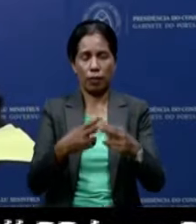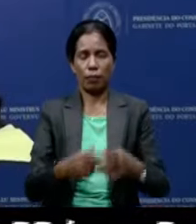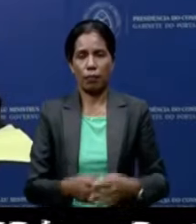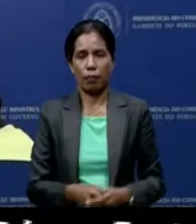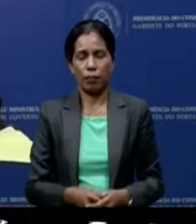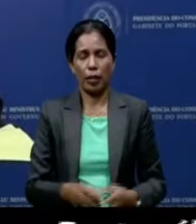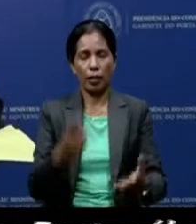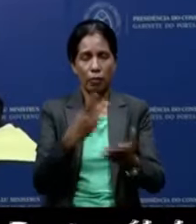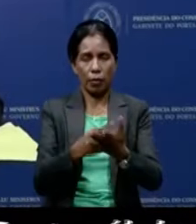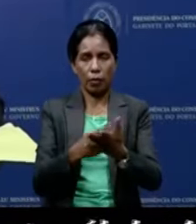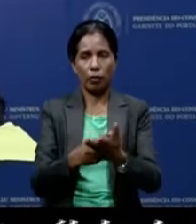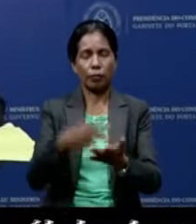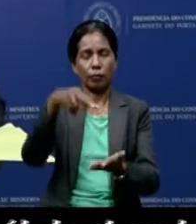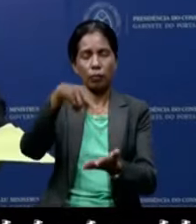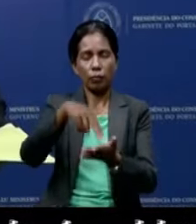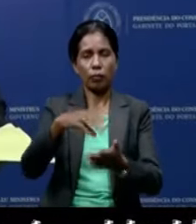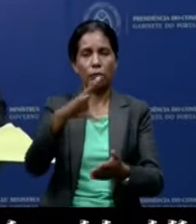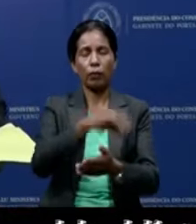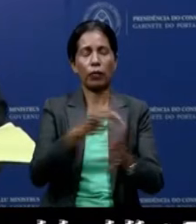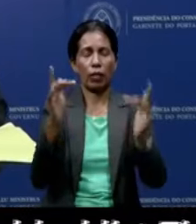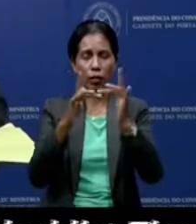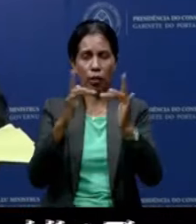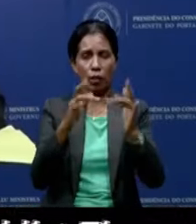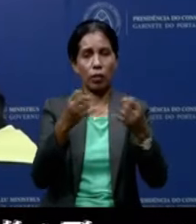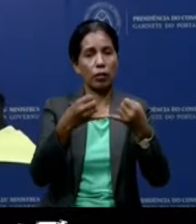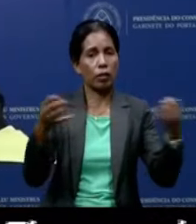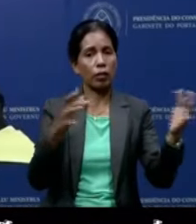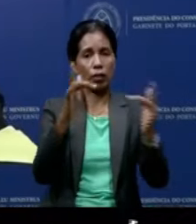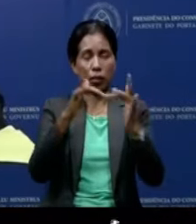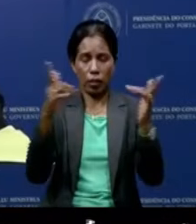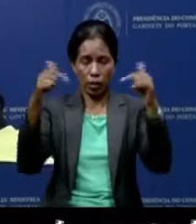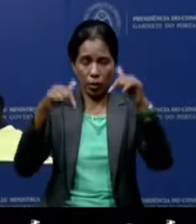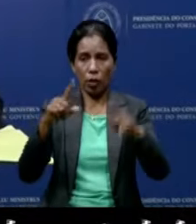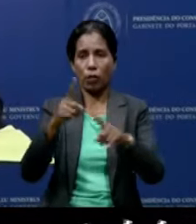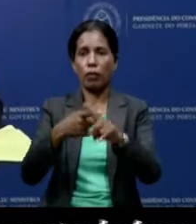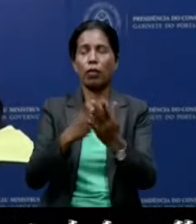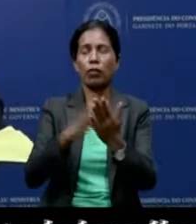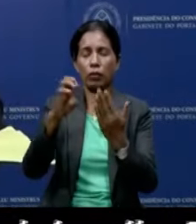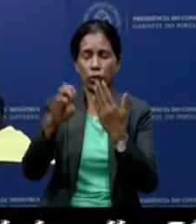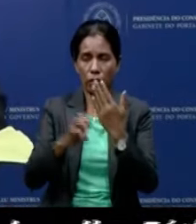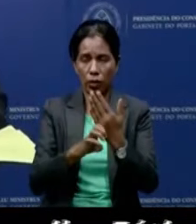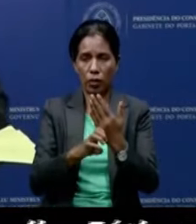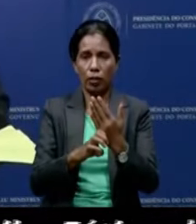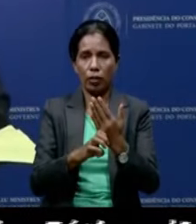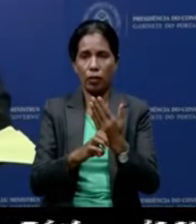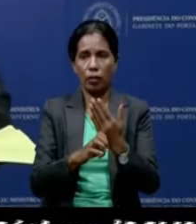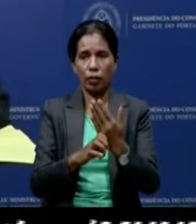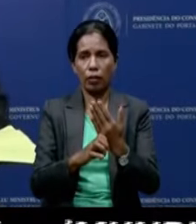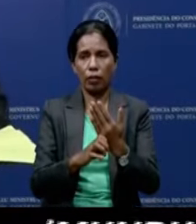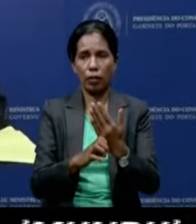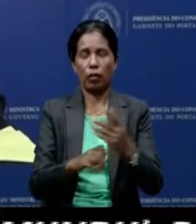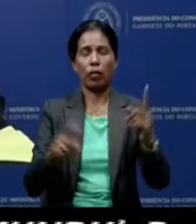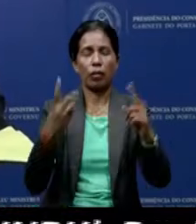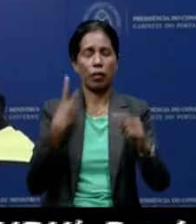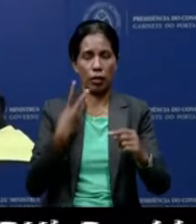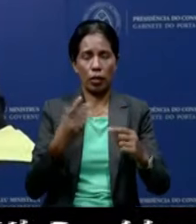ba instalação de cabo submarino em progresso. E fulano junho ne elarané, ou